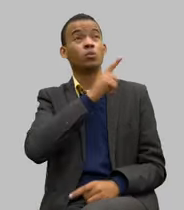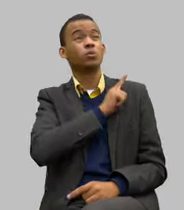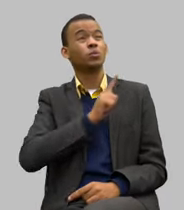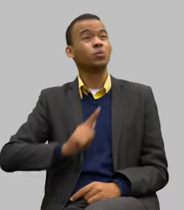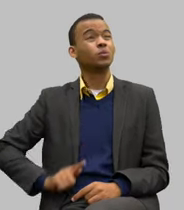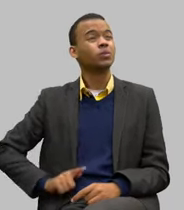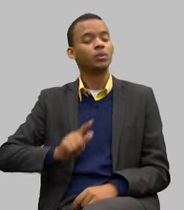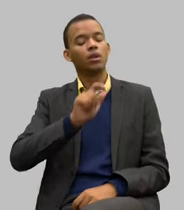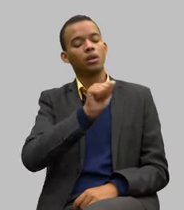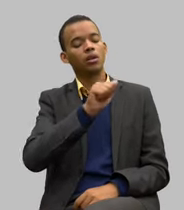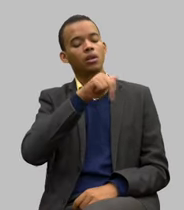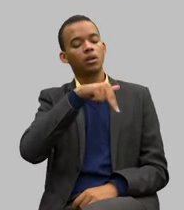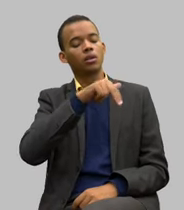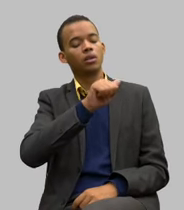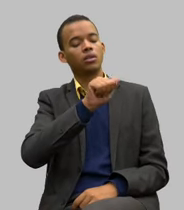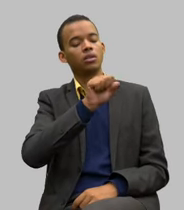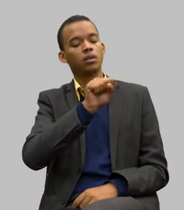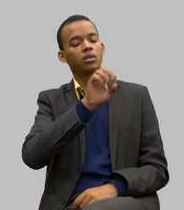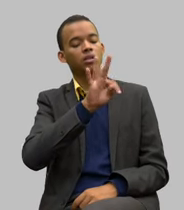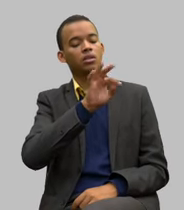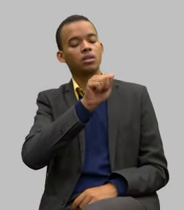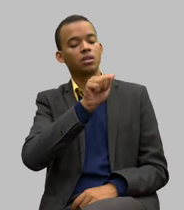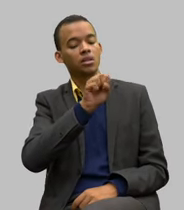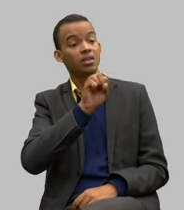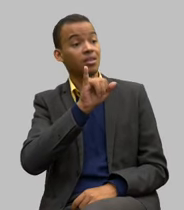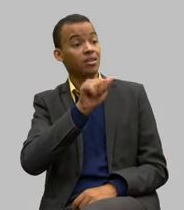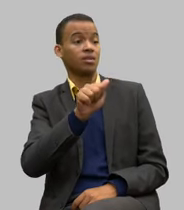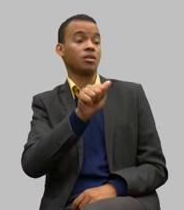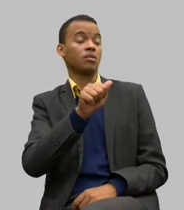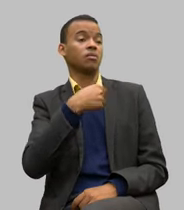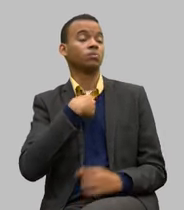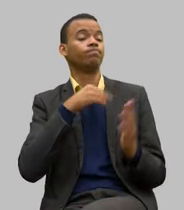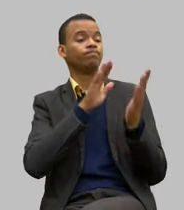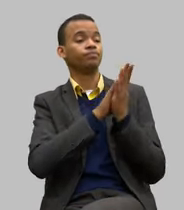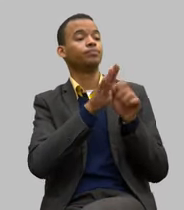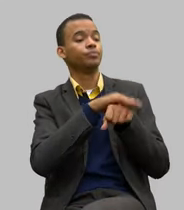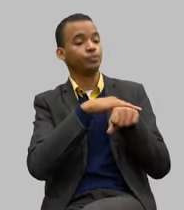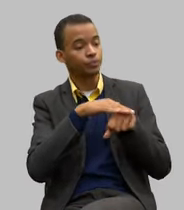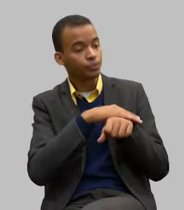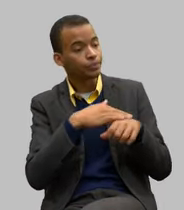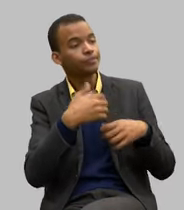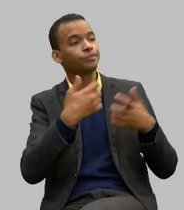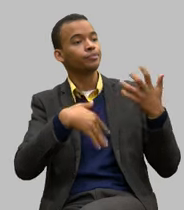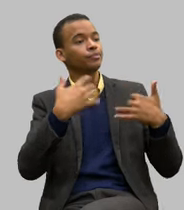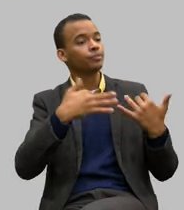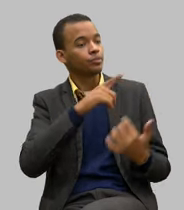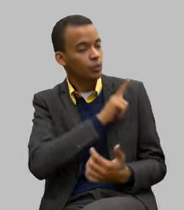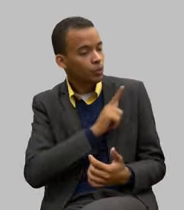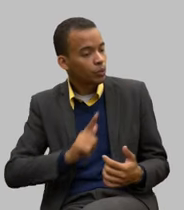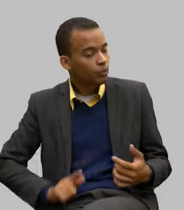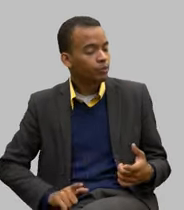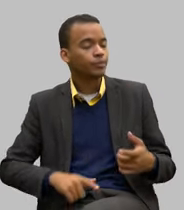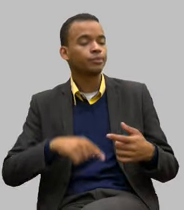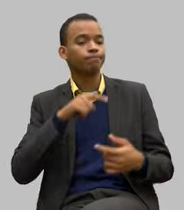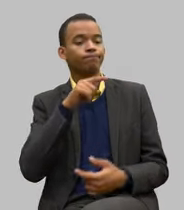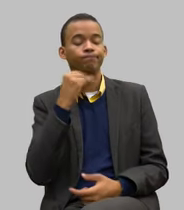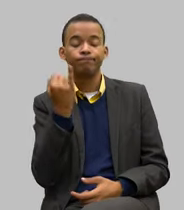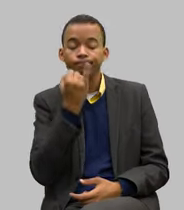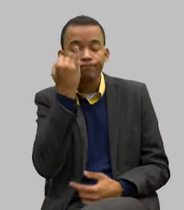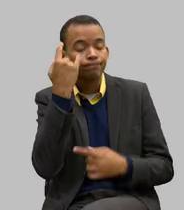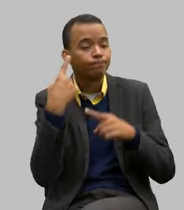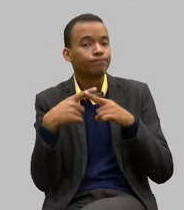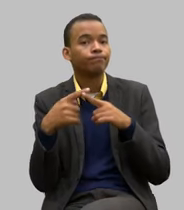essas tratativas com ele e falando com ele Governador isso é muito importante porque hoje nós temos uma força policial